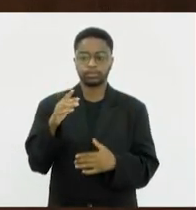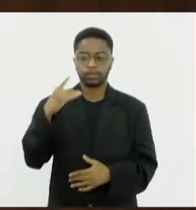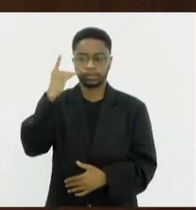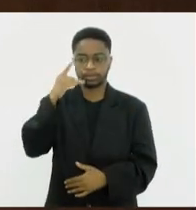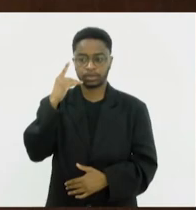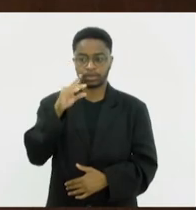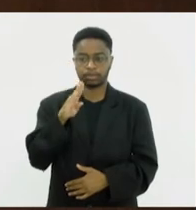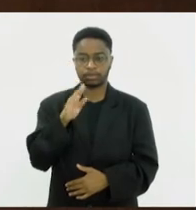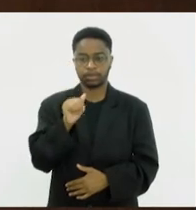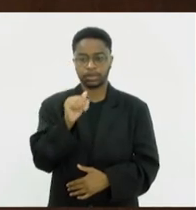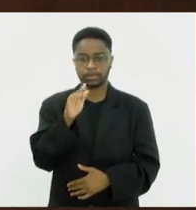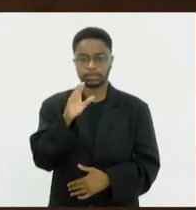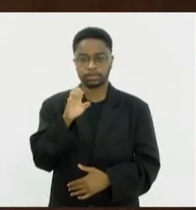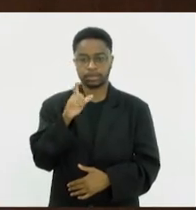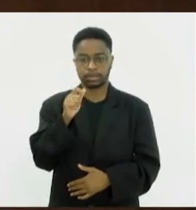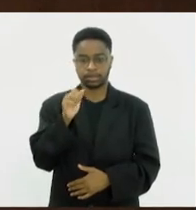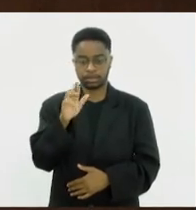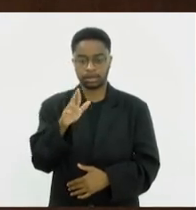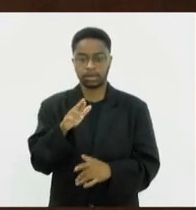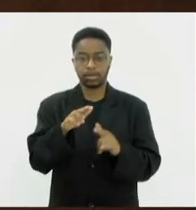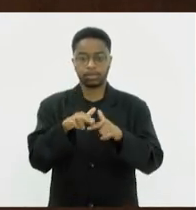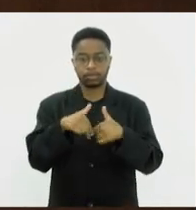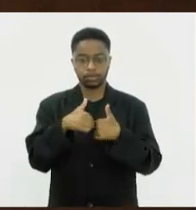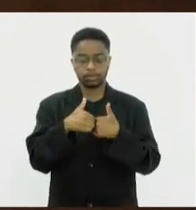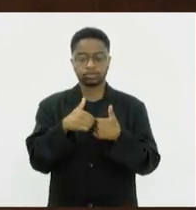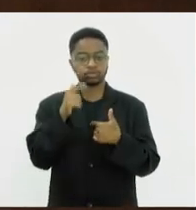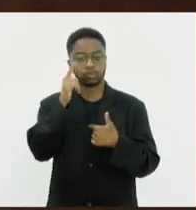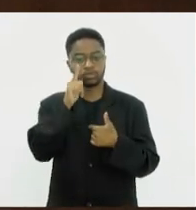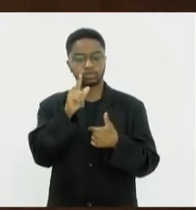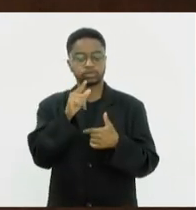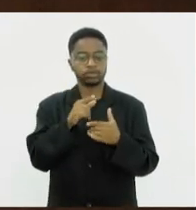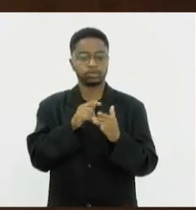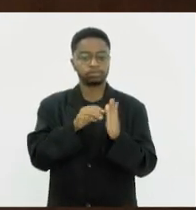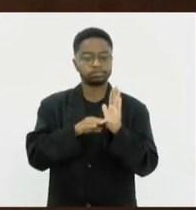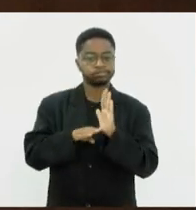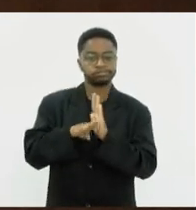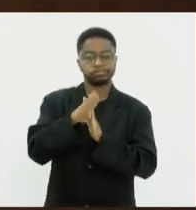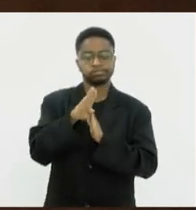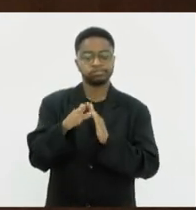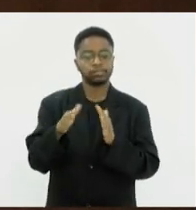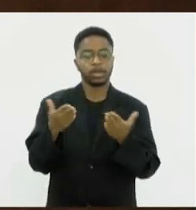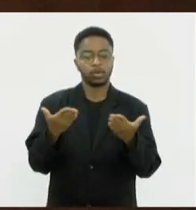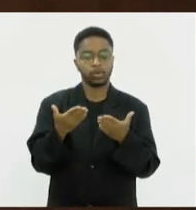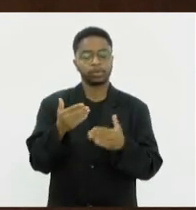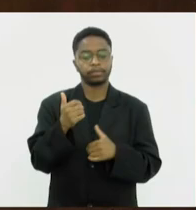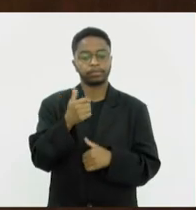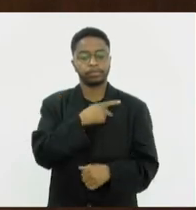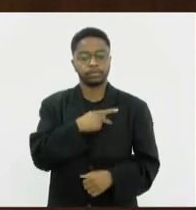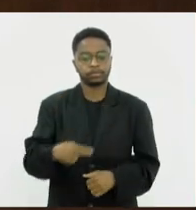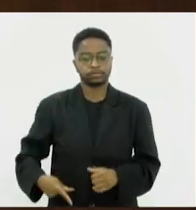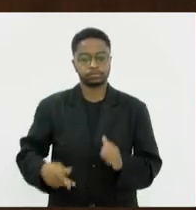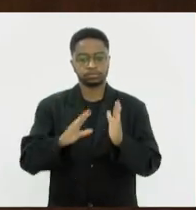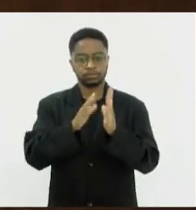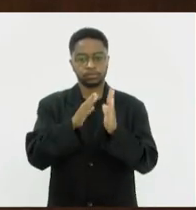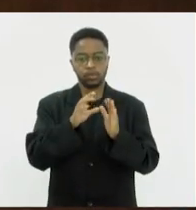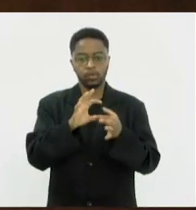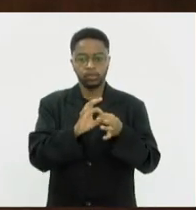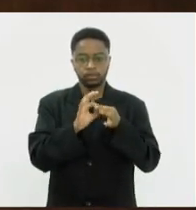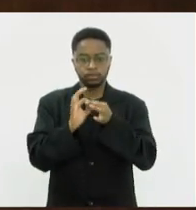Rodrigo Bacelar, por sua ascensão à presidência do União Brasil. É o que eu tenho a